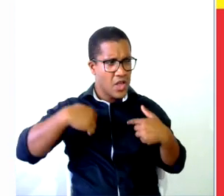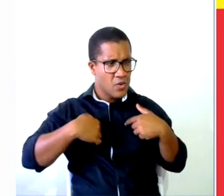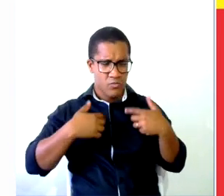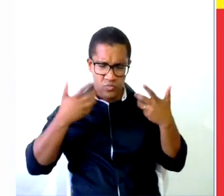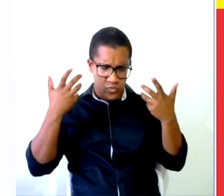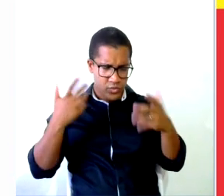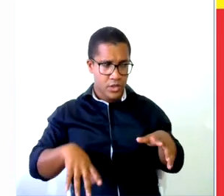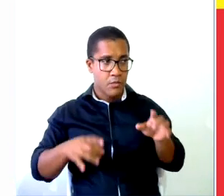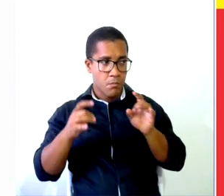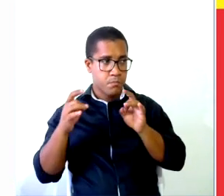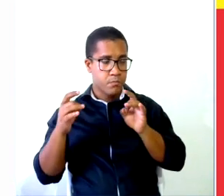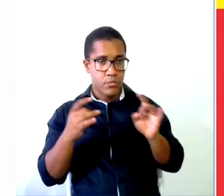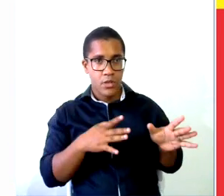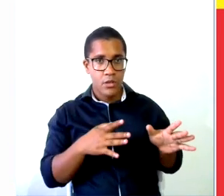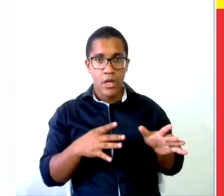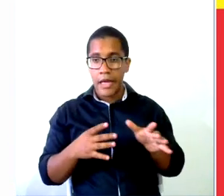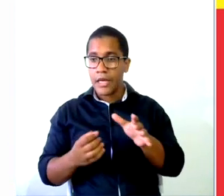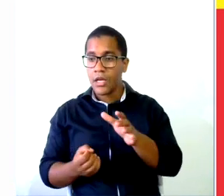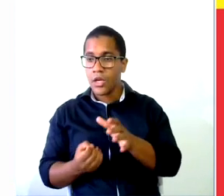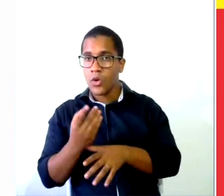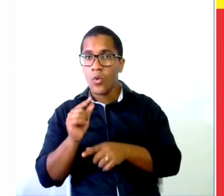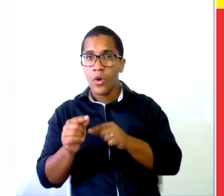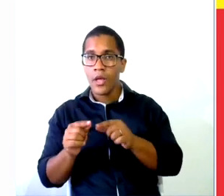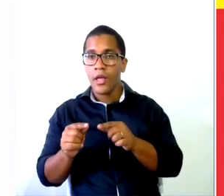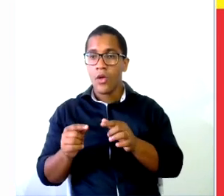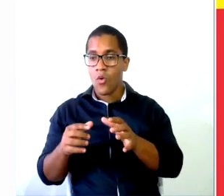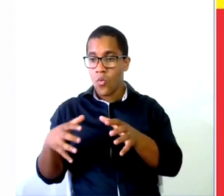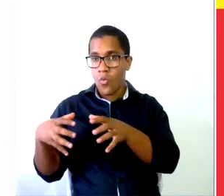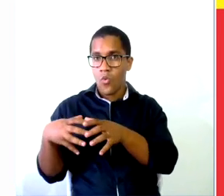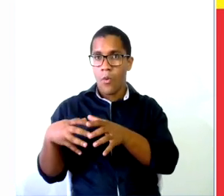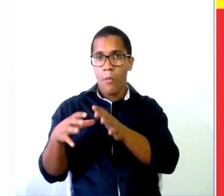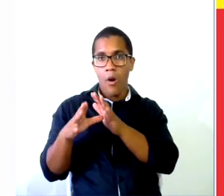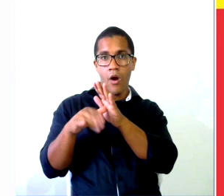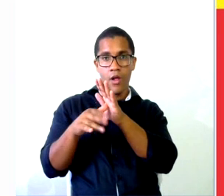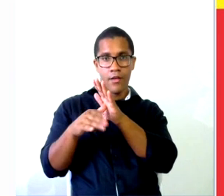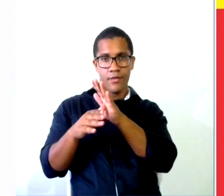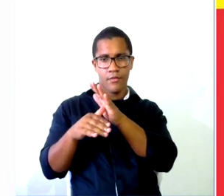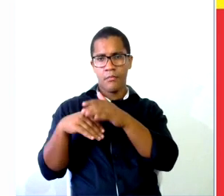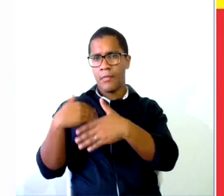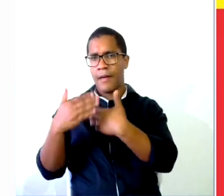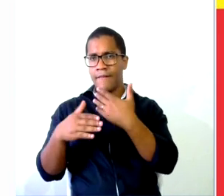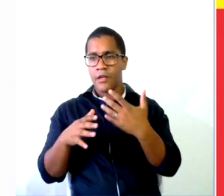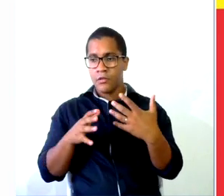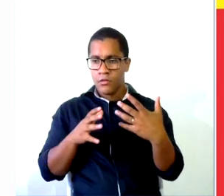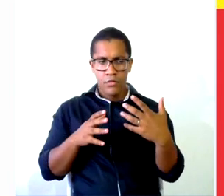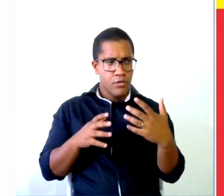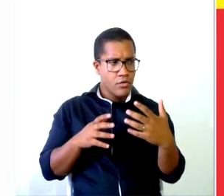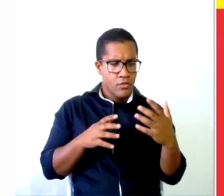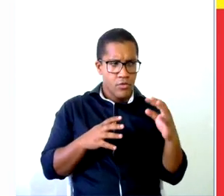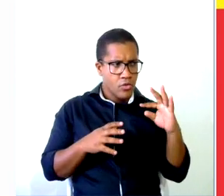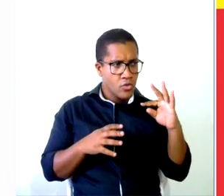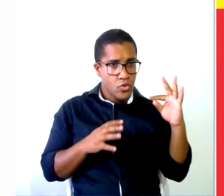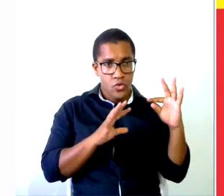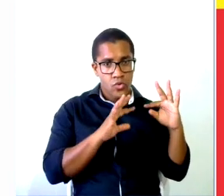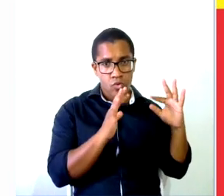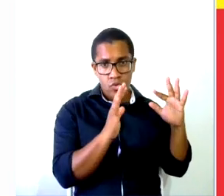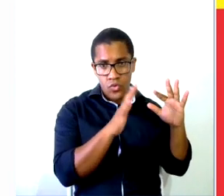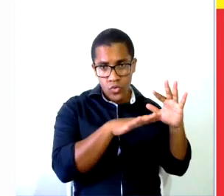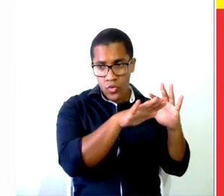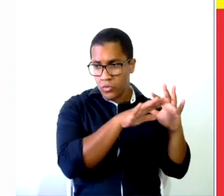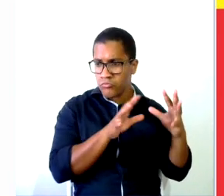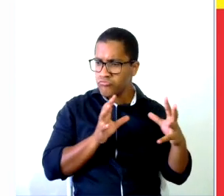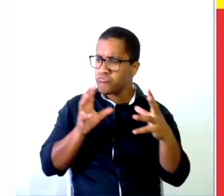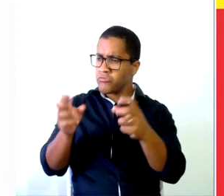posto e formou um bando de saqueadores, né? Acabou preso,